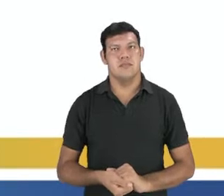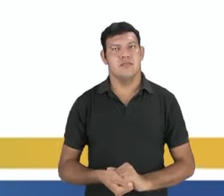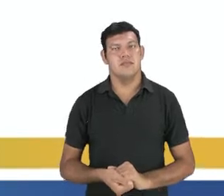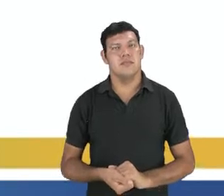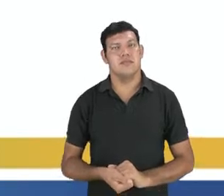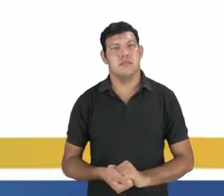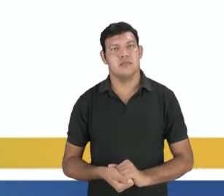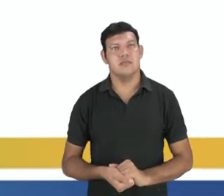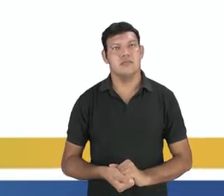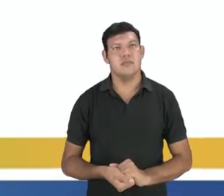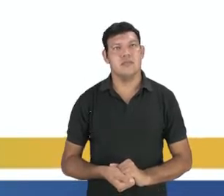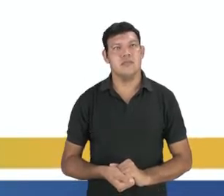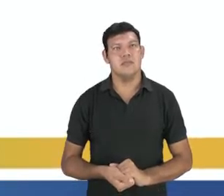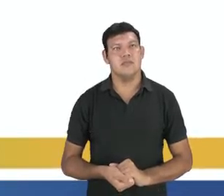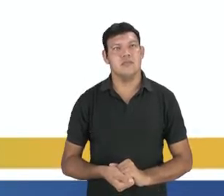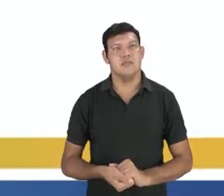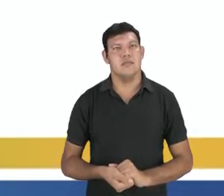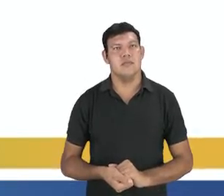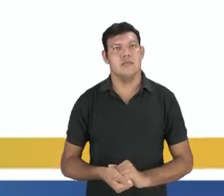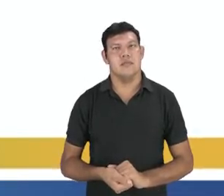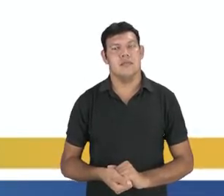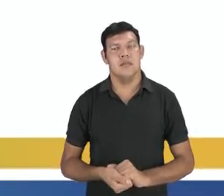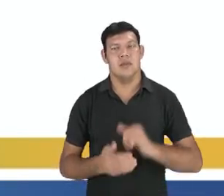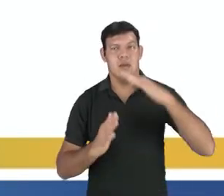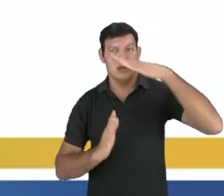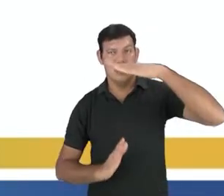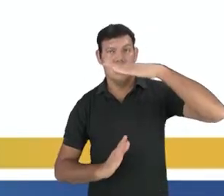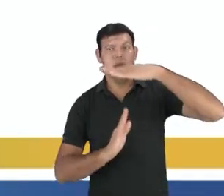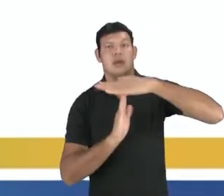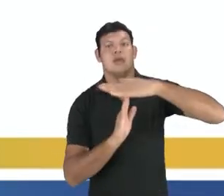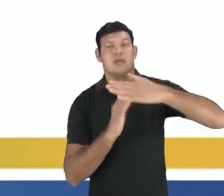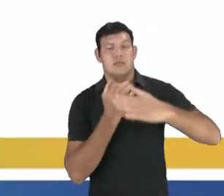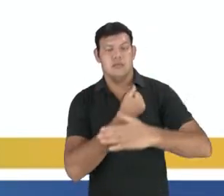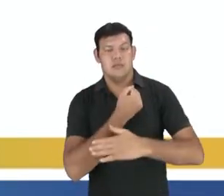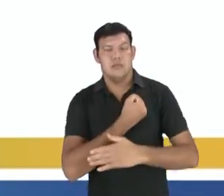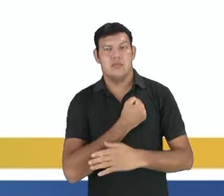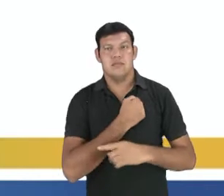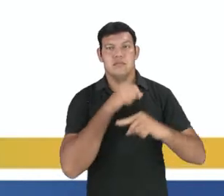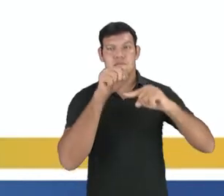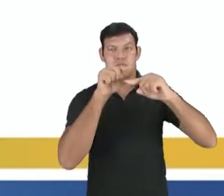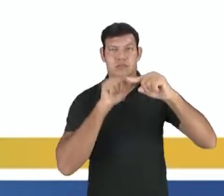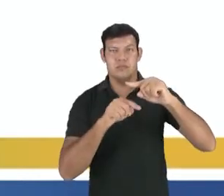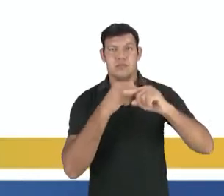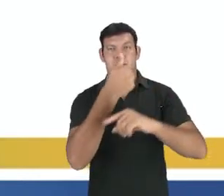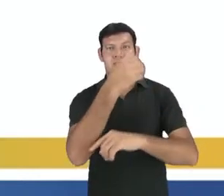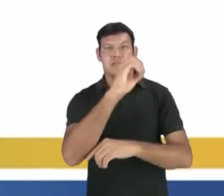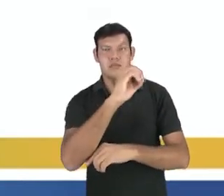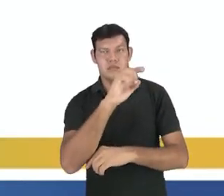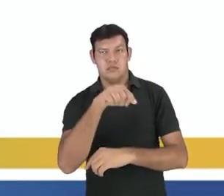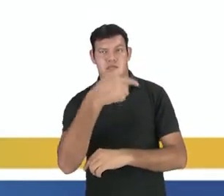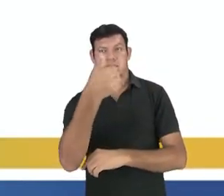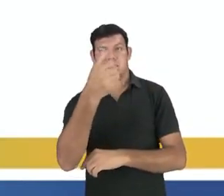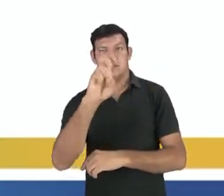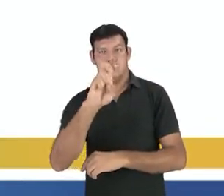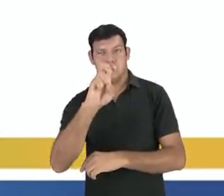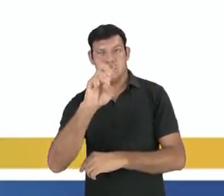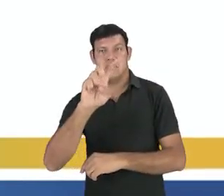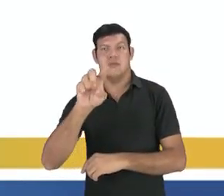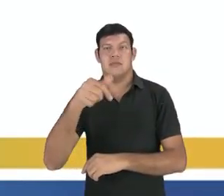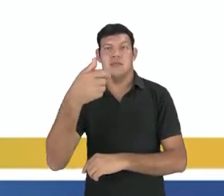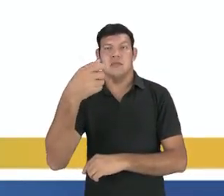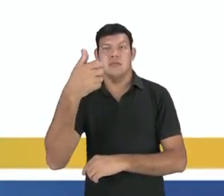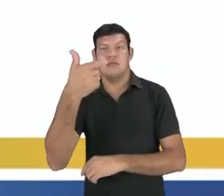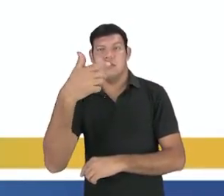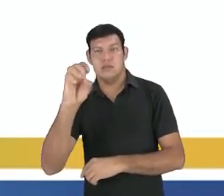5. Então, ele é o máximo divisor comum, ou seja, o maior número que divide 10, 15 e 20, ok?